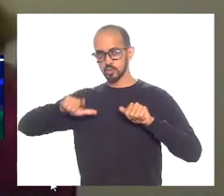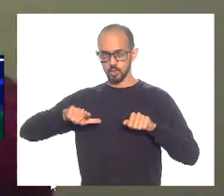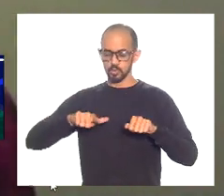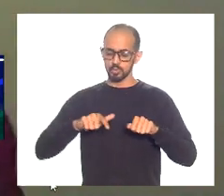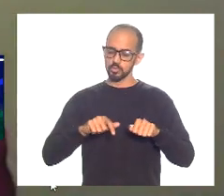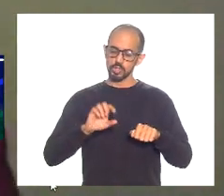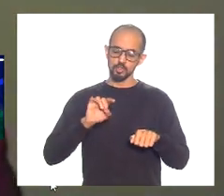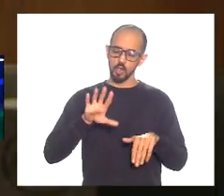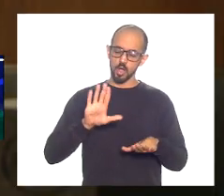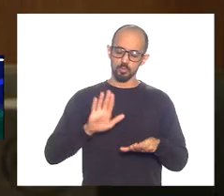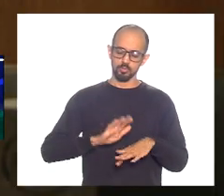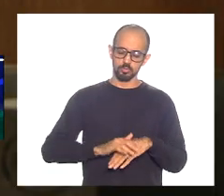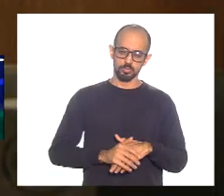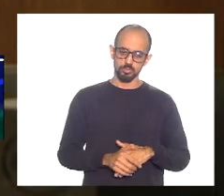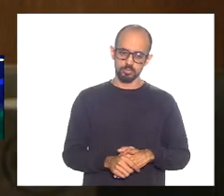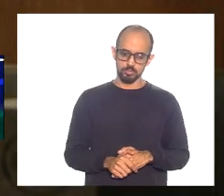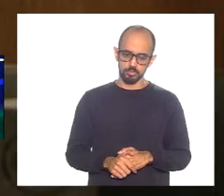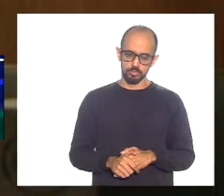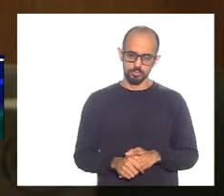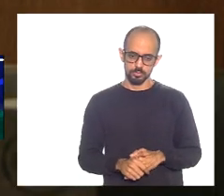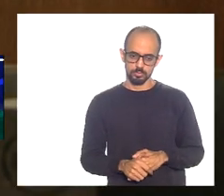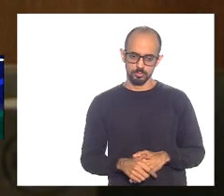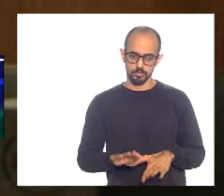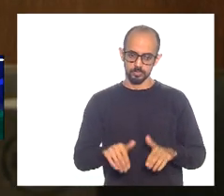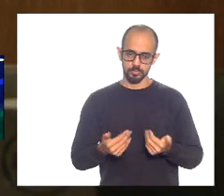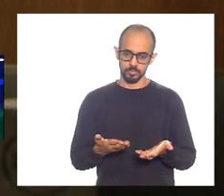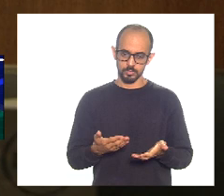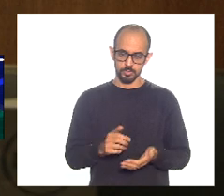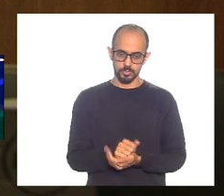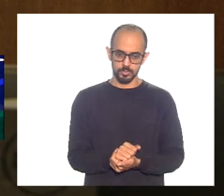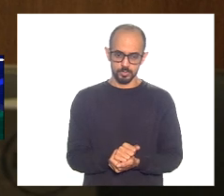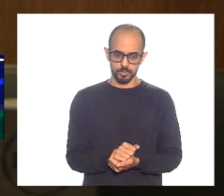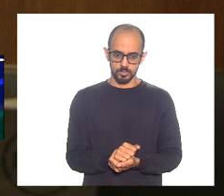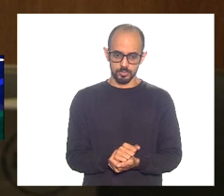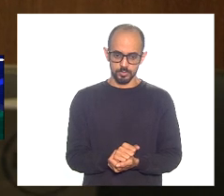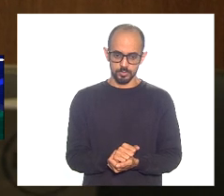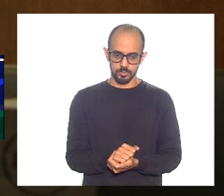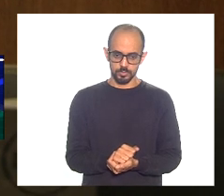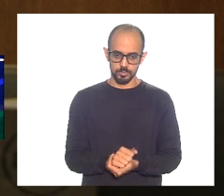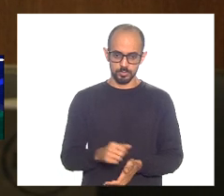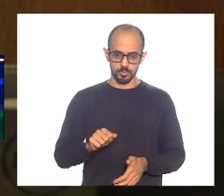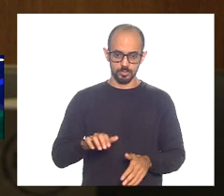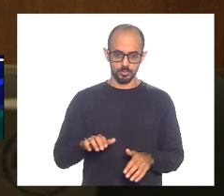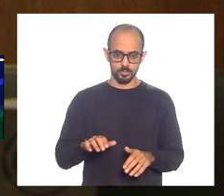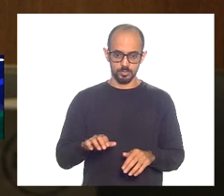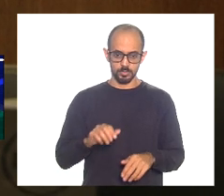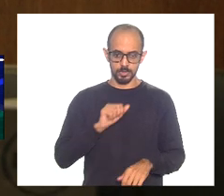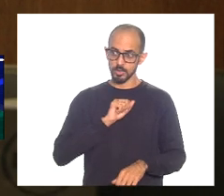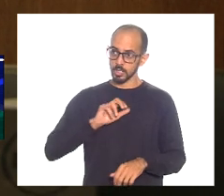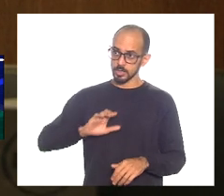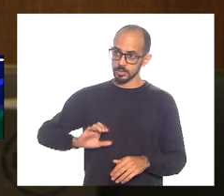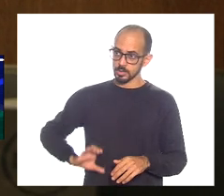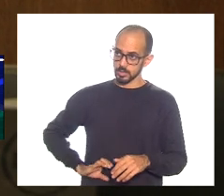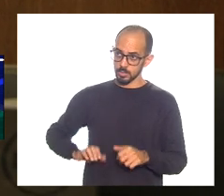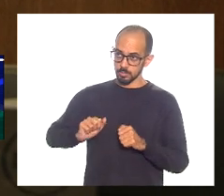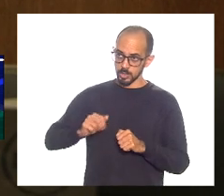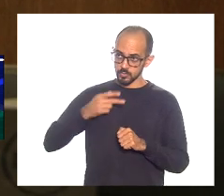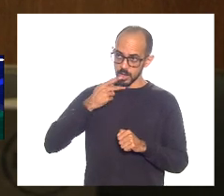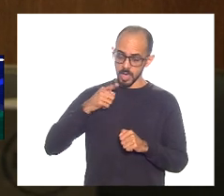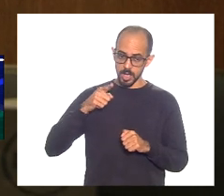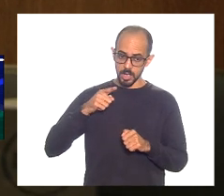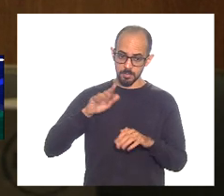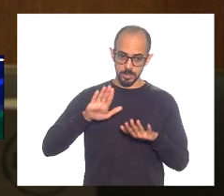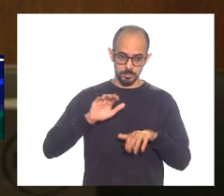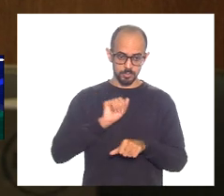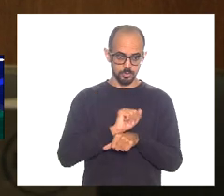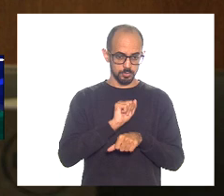sentido. Márcio Pacheco, um instante, Mick. Um instante, Mick. Um instante, Mick. Vamos ouvir. Se ele resolver